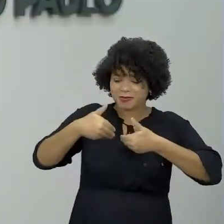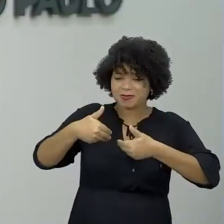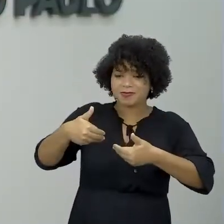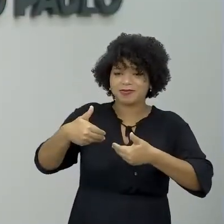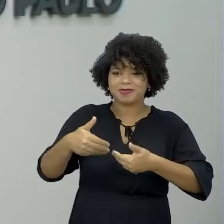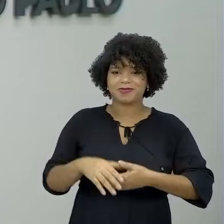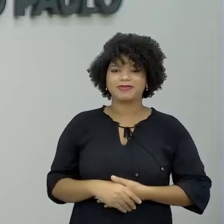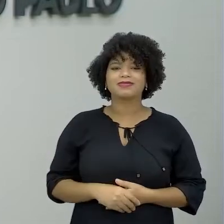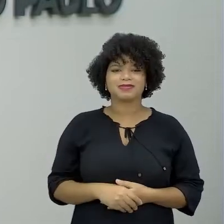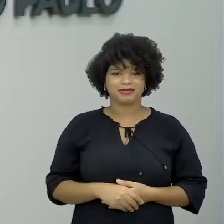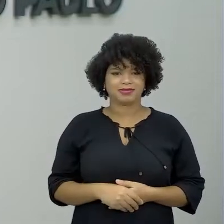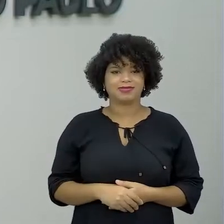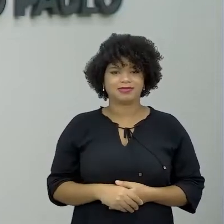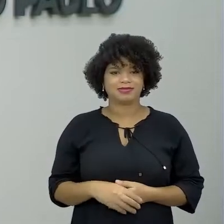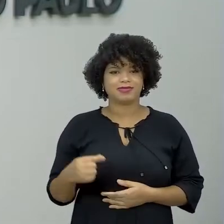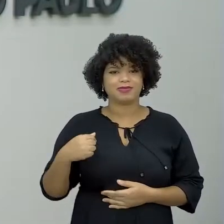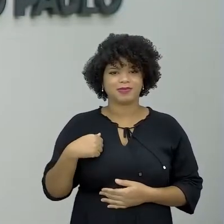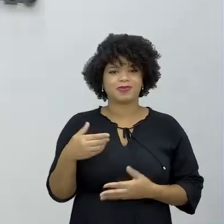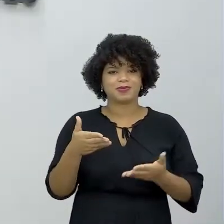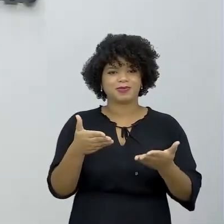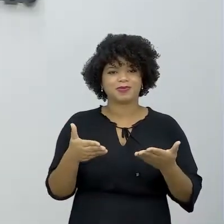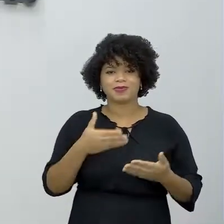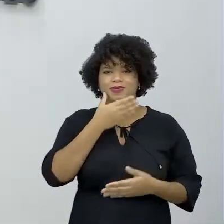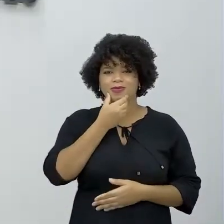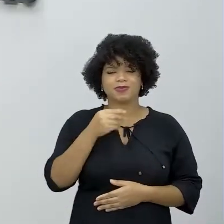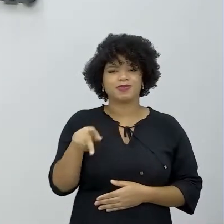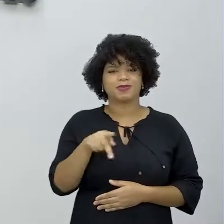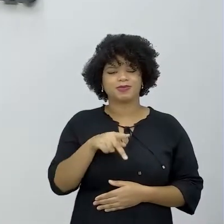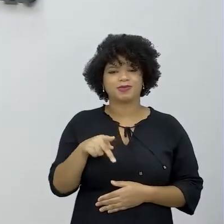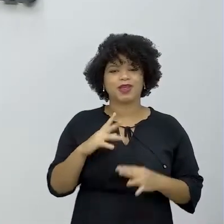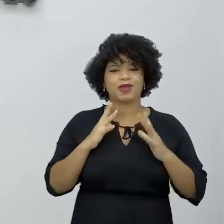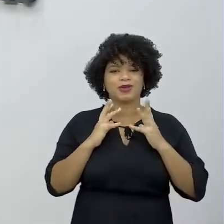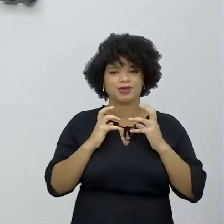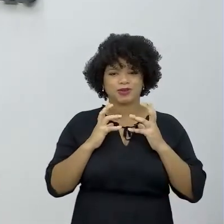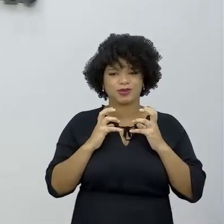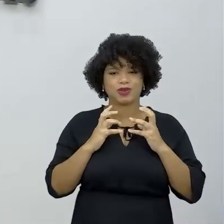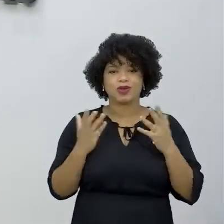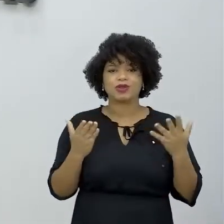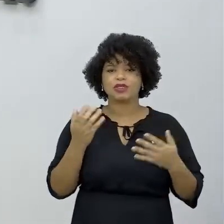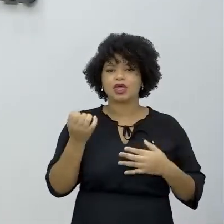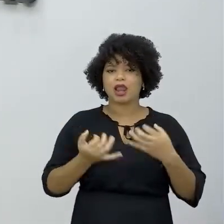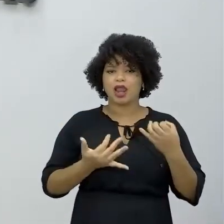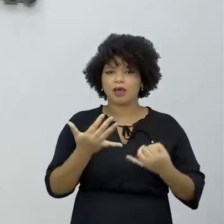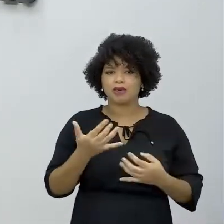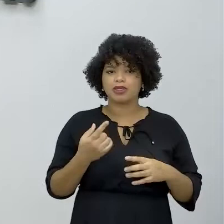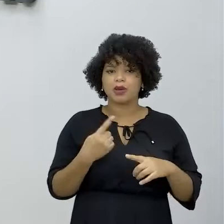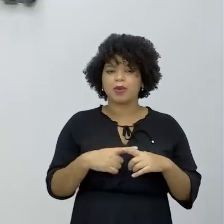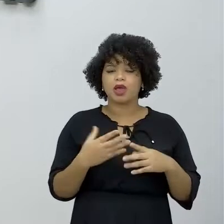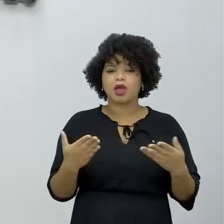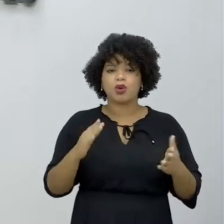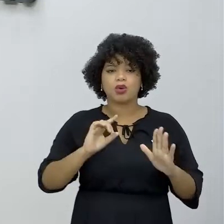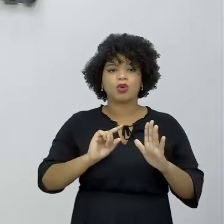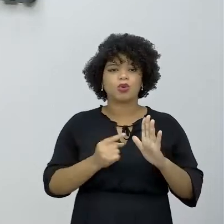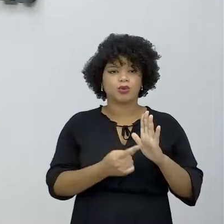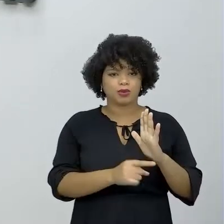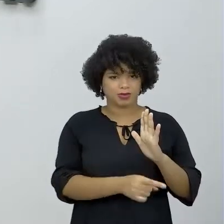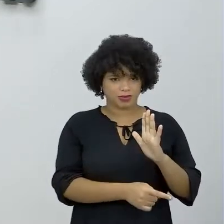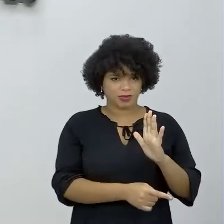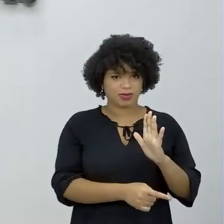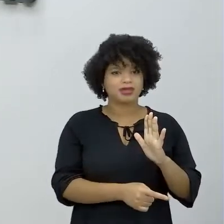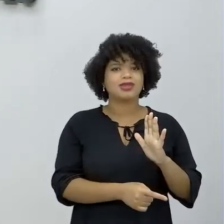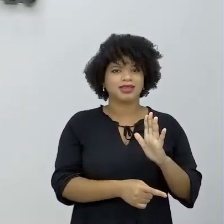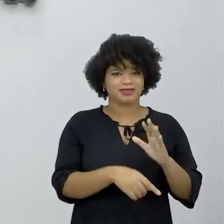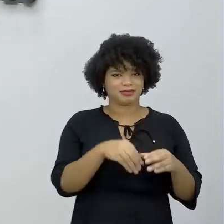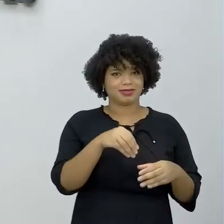convite. Olha só, eu convidei o professor Tony para falar conosco hoje, porque neste aprofundamento, dentro da